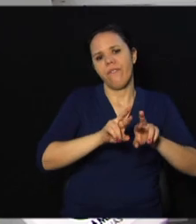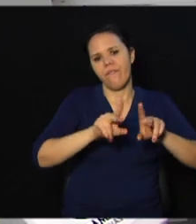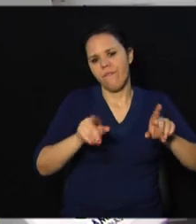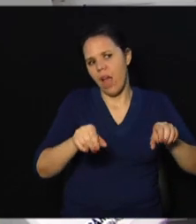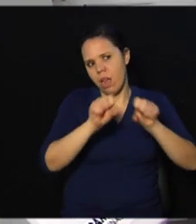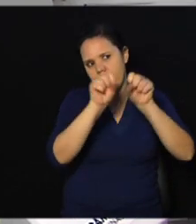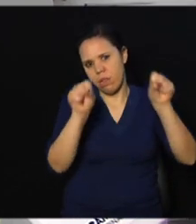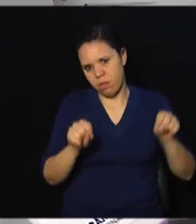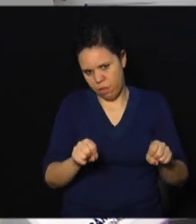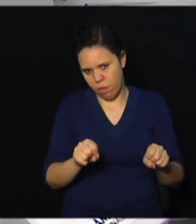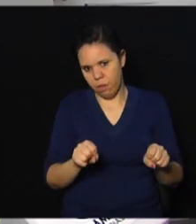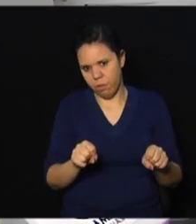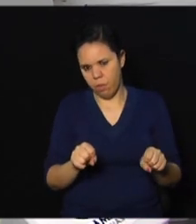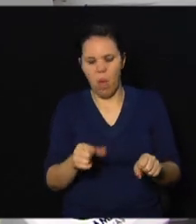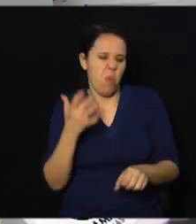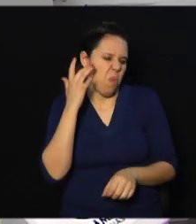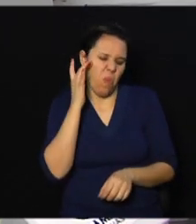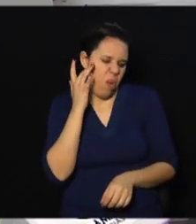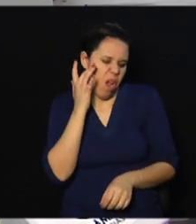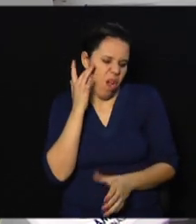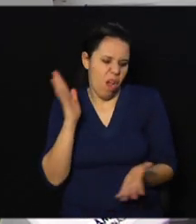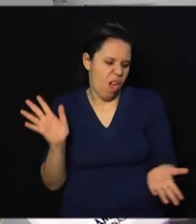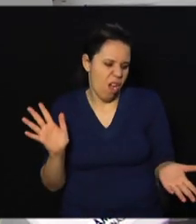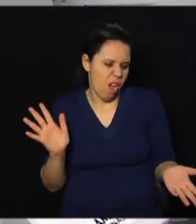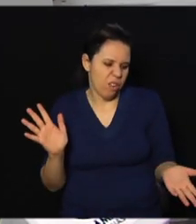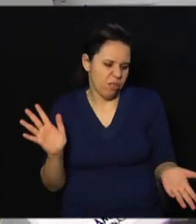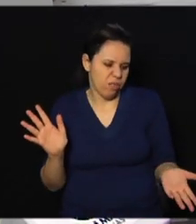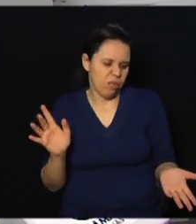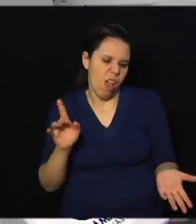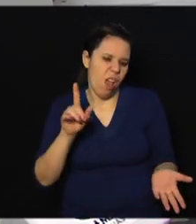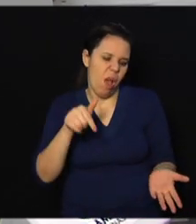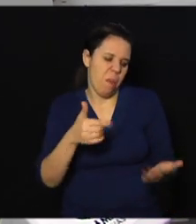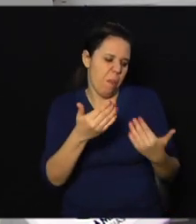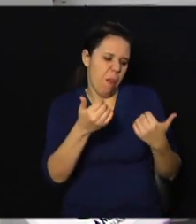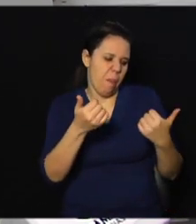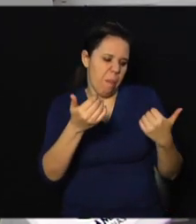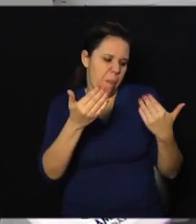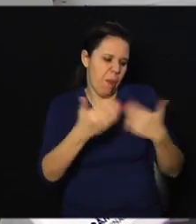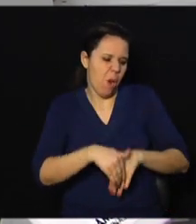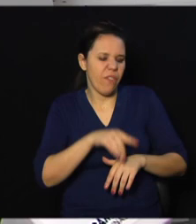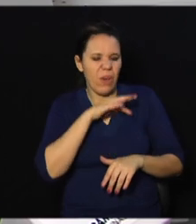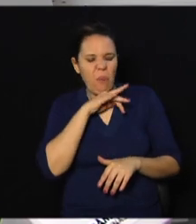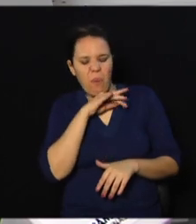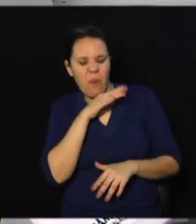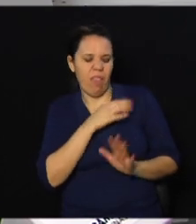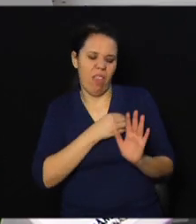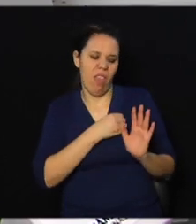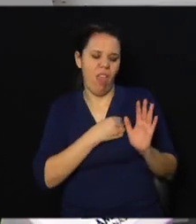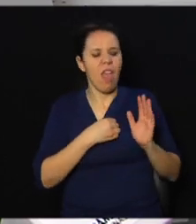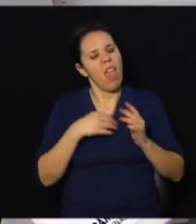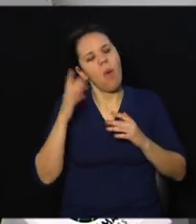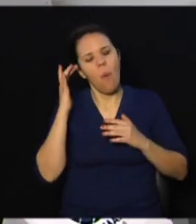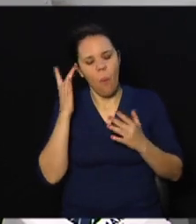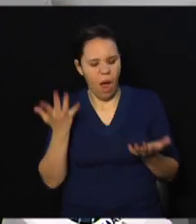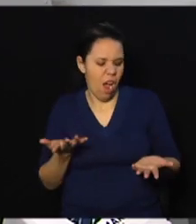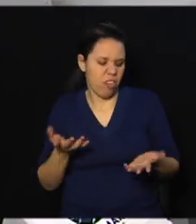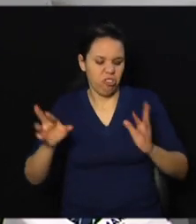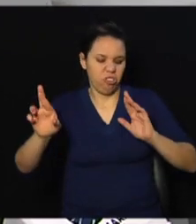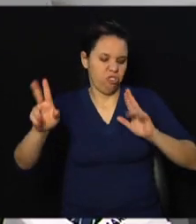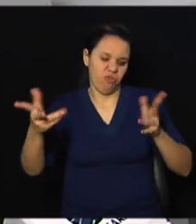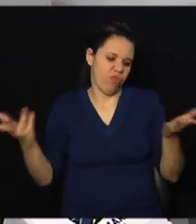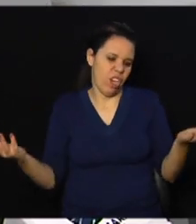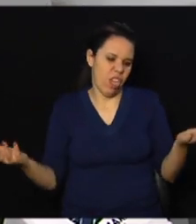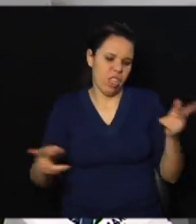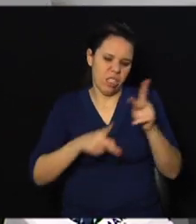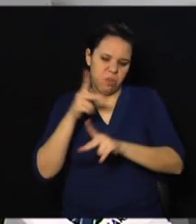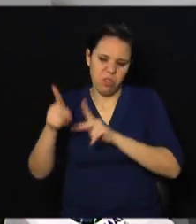Eu não acho que é uma prova que eu não goste de fazer. Muita gente, inclusive, acha isso um pouco diferente, porque